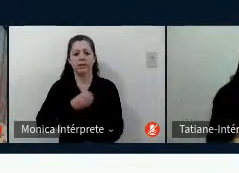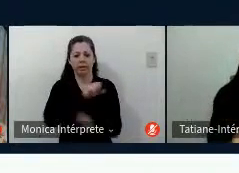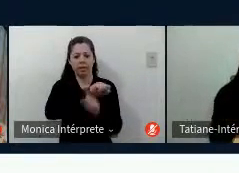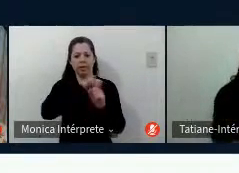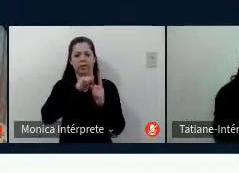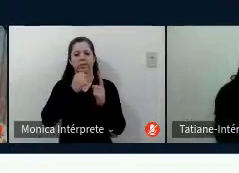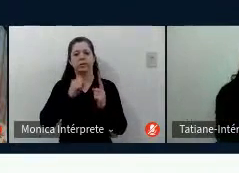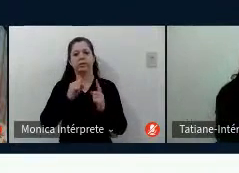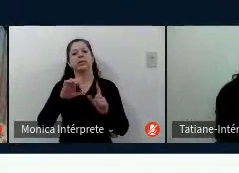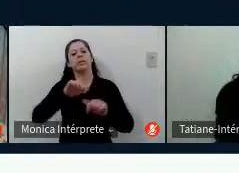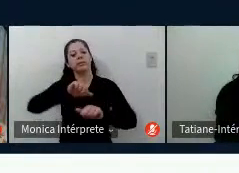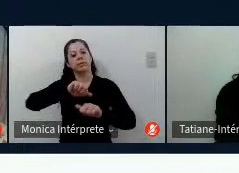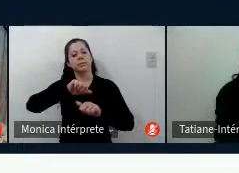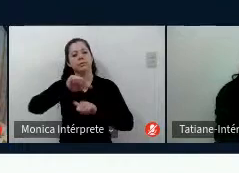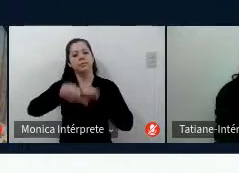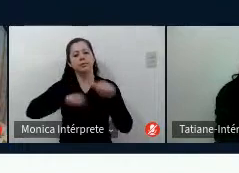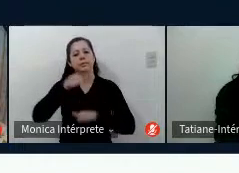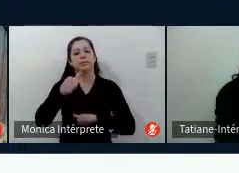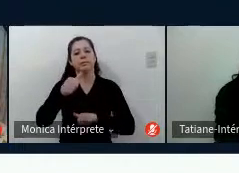demonstravam já